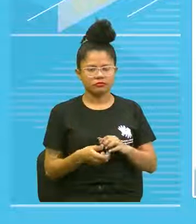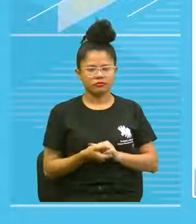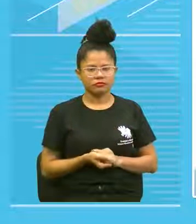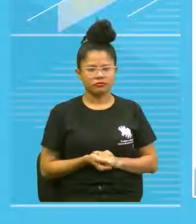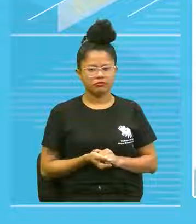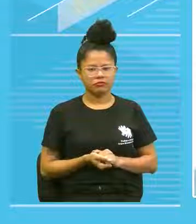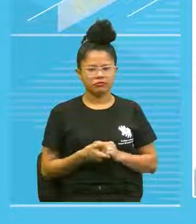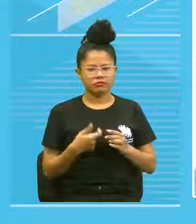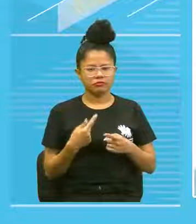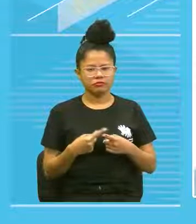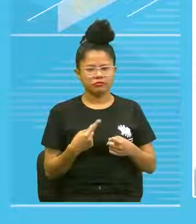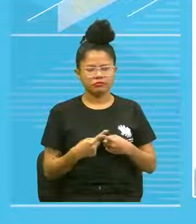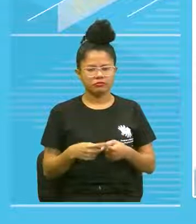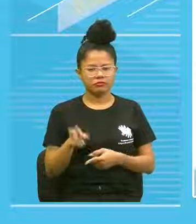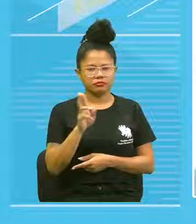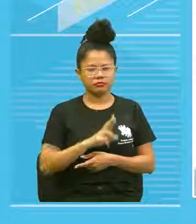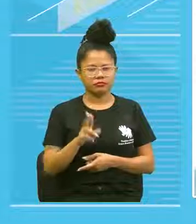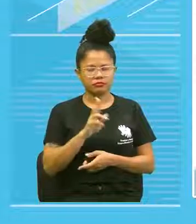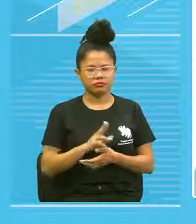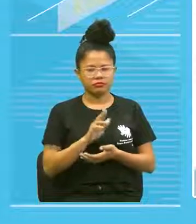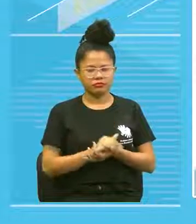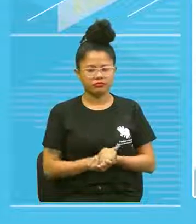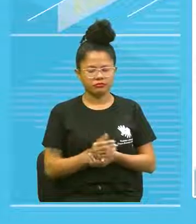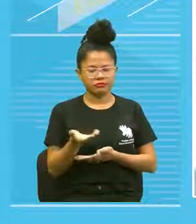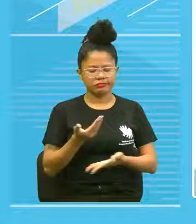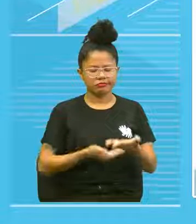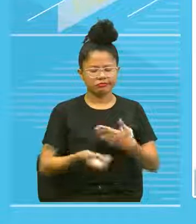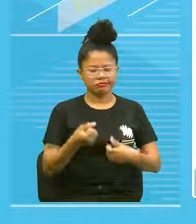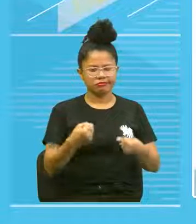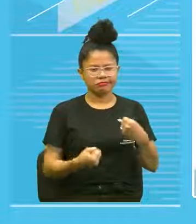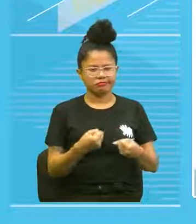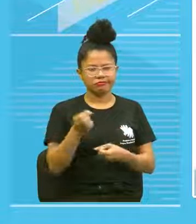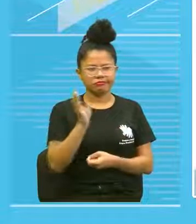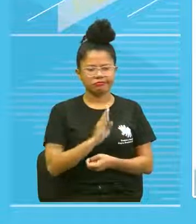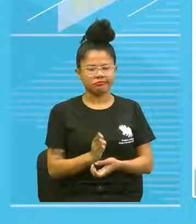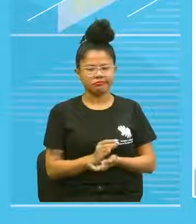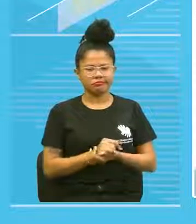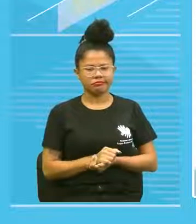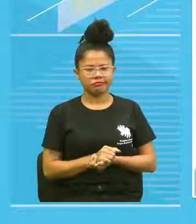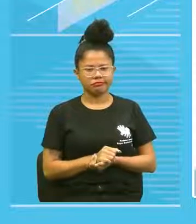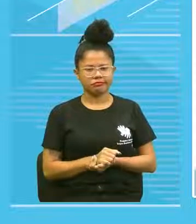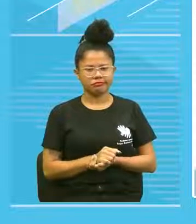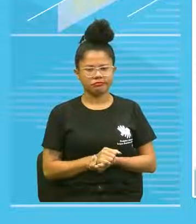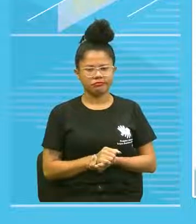até porque o consumo tem a ver também com automóvel o Brasil adotou